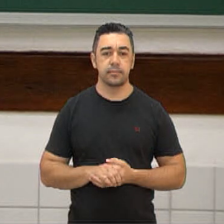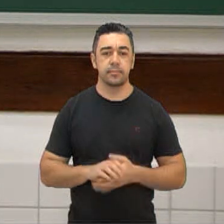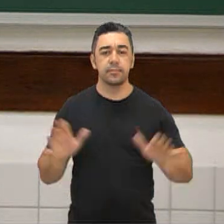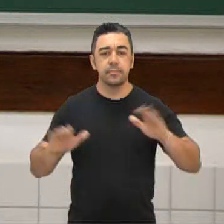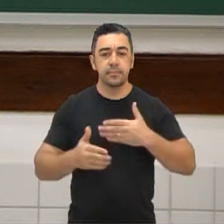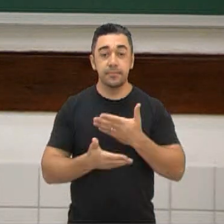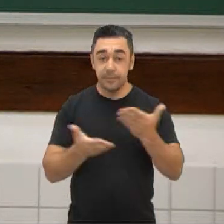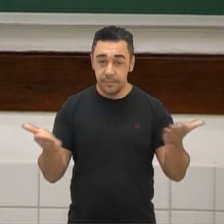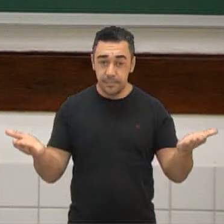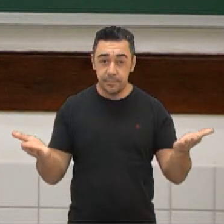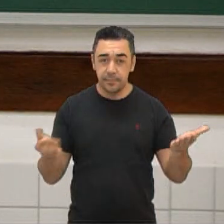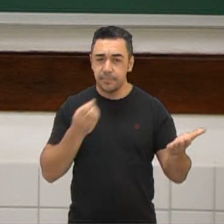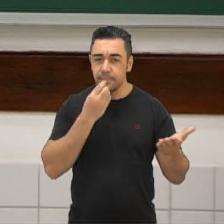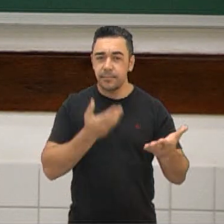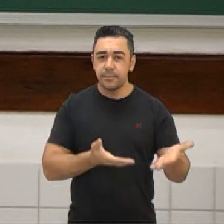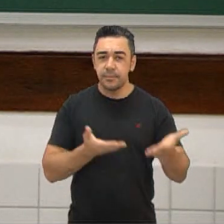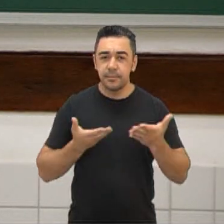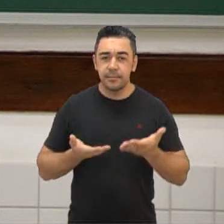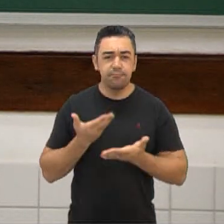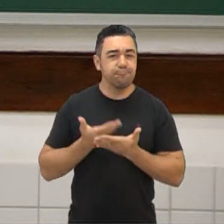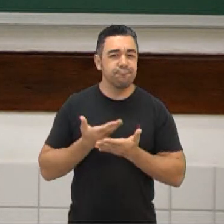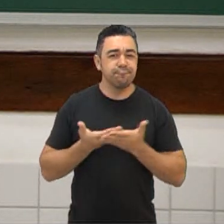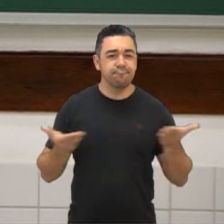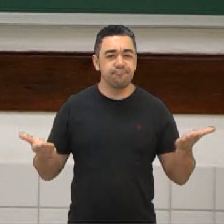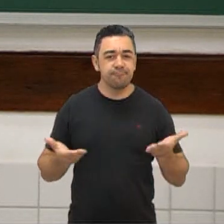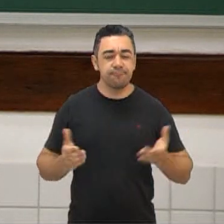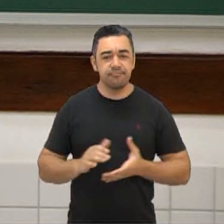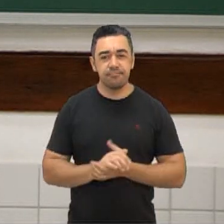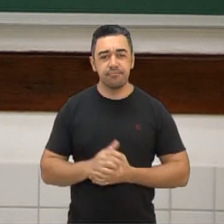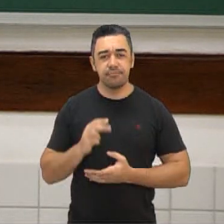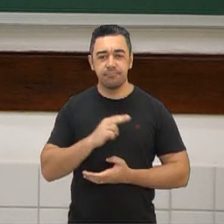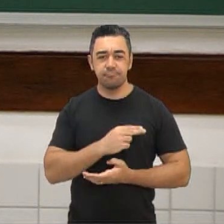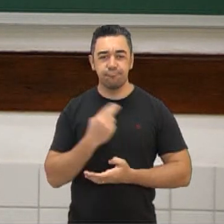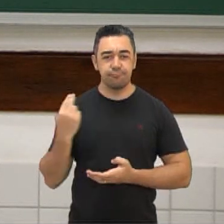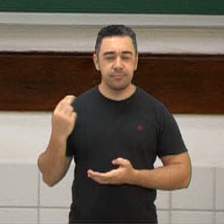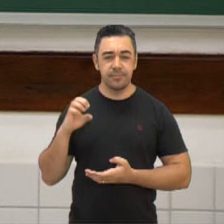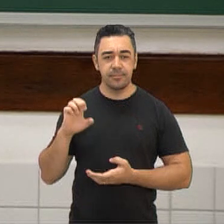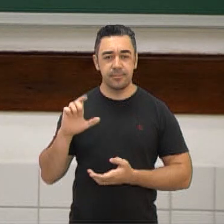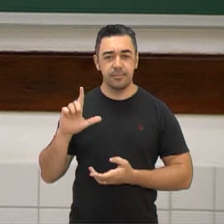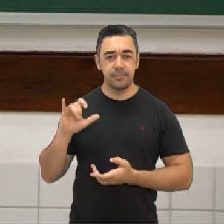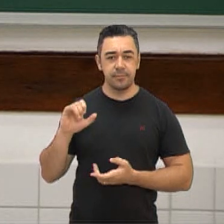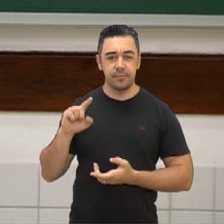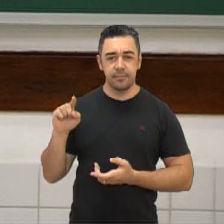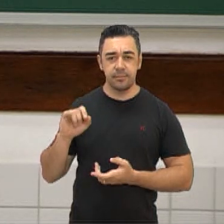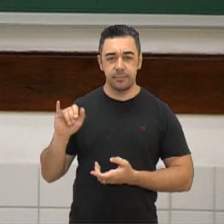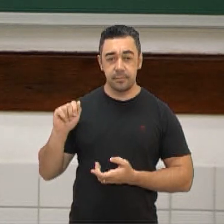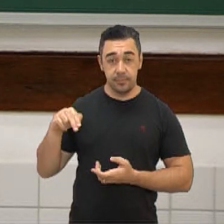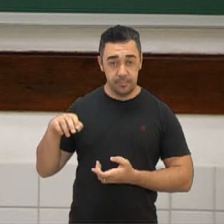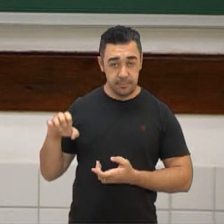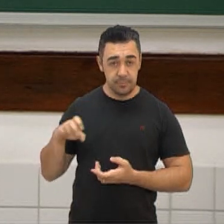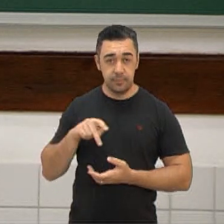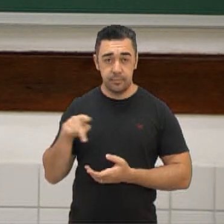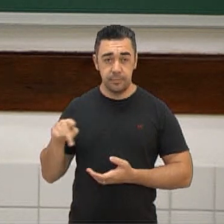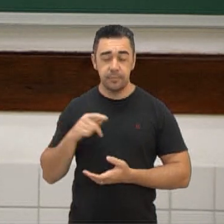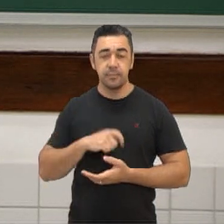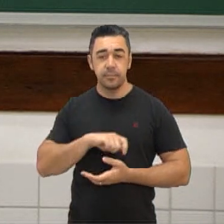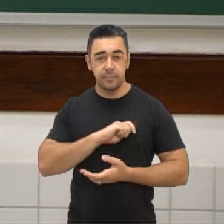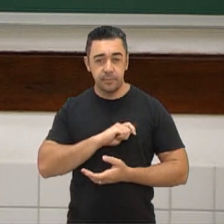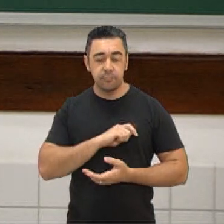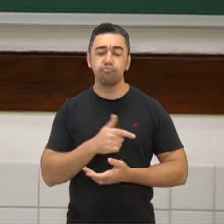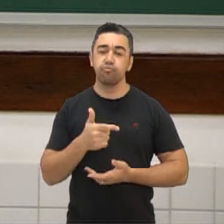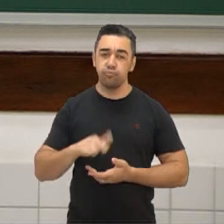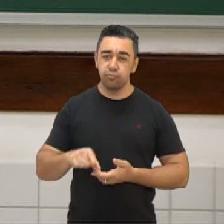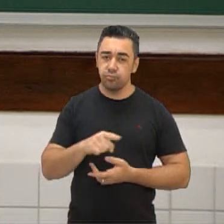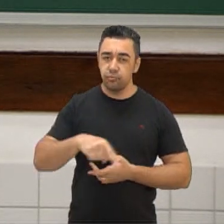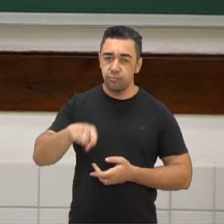Hola chicos, bienvenidos a más una clase. Me llamo Elisiane, soy profesora de español. Estoy con ustedes una vez más